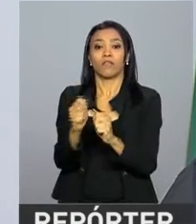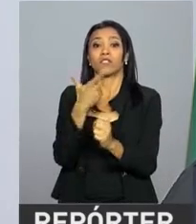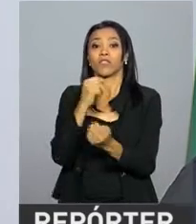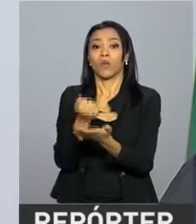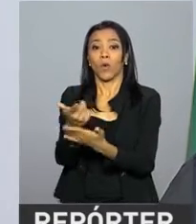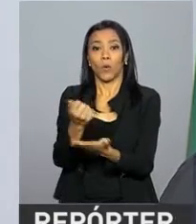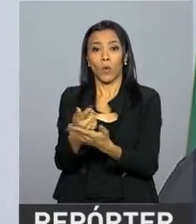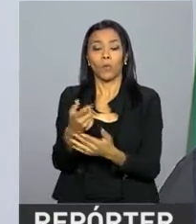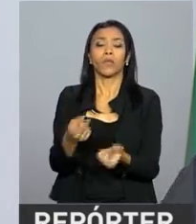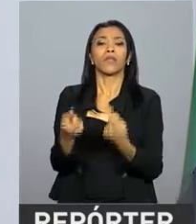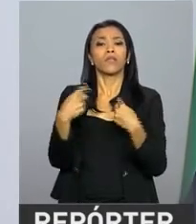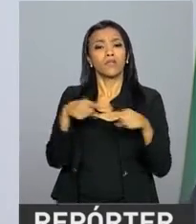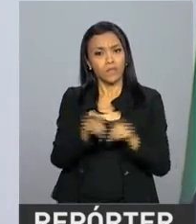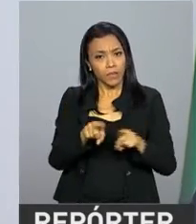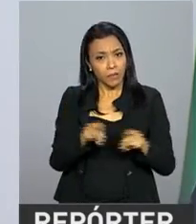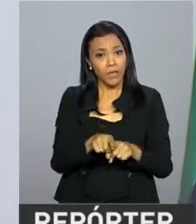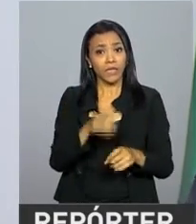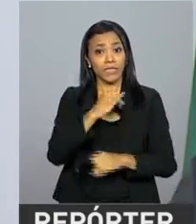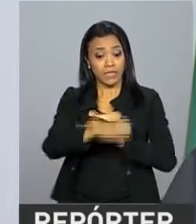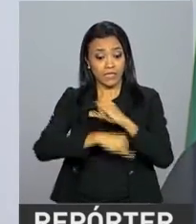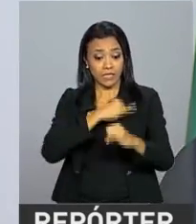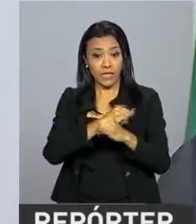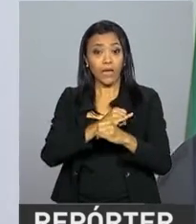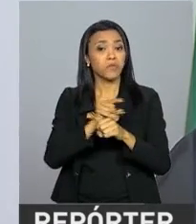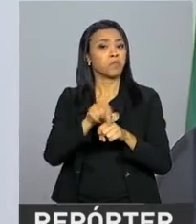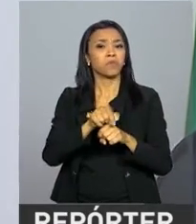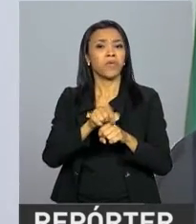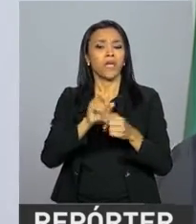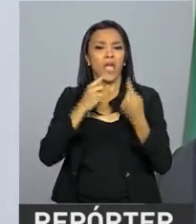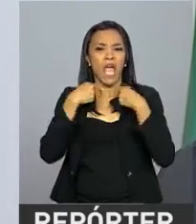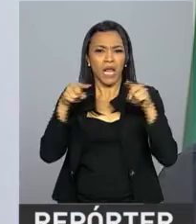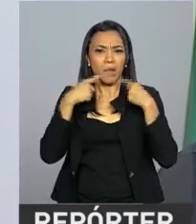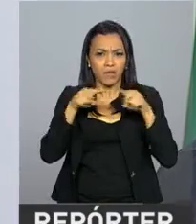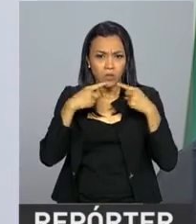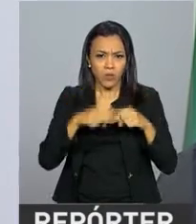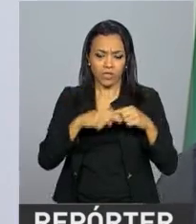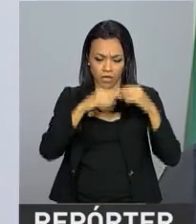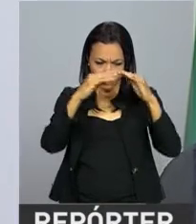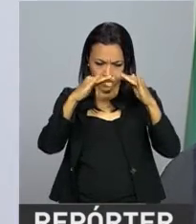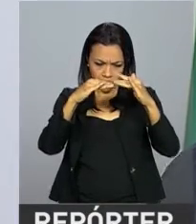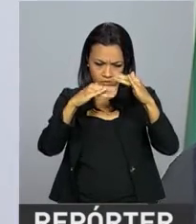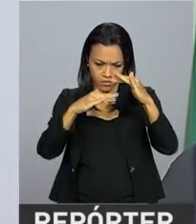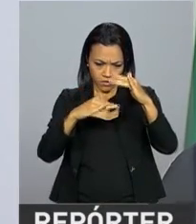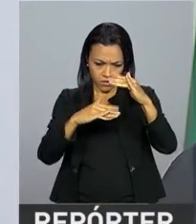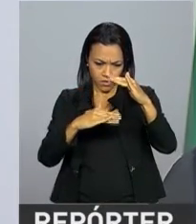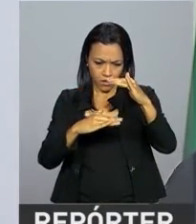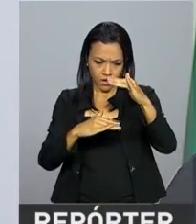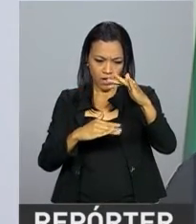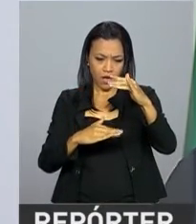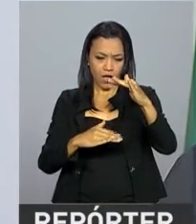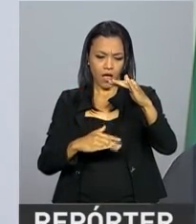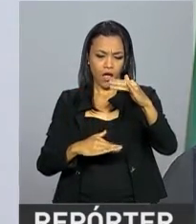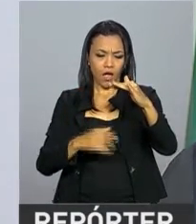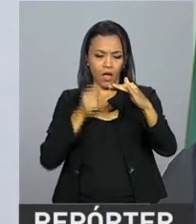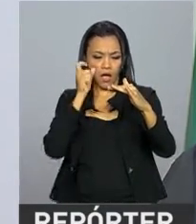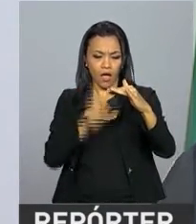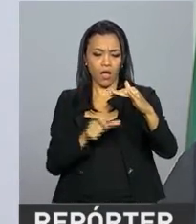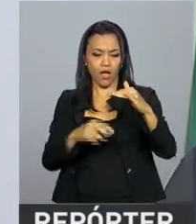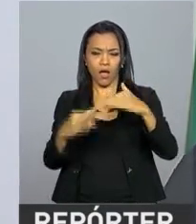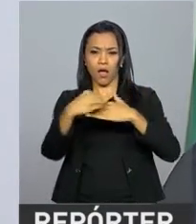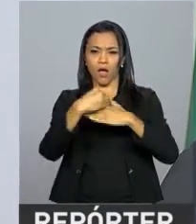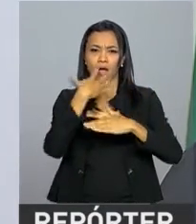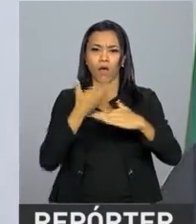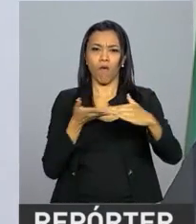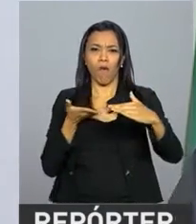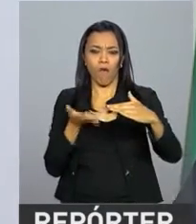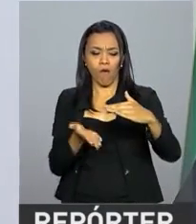especializados em reclamações, pois todos esses veículos que estão na internet trazem informações interessantes para o consumidor